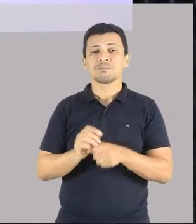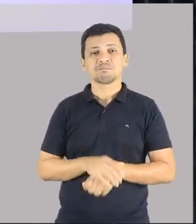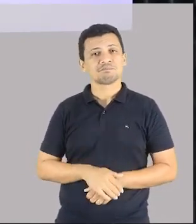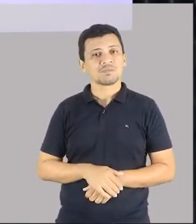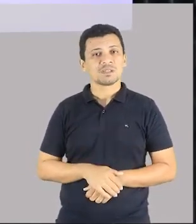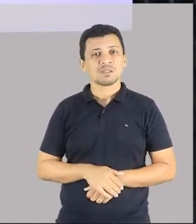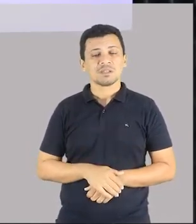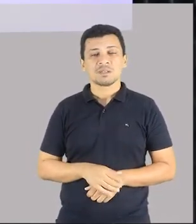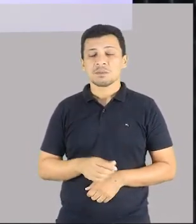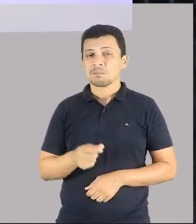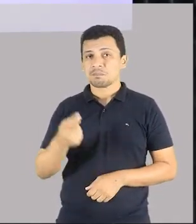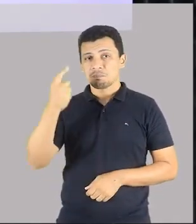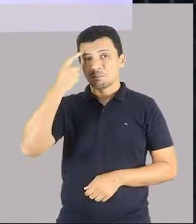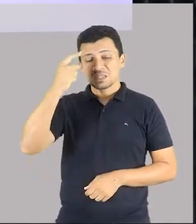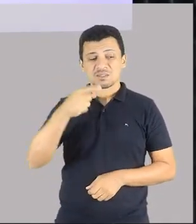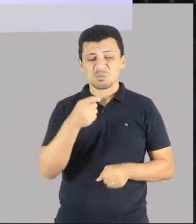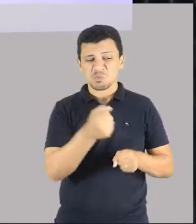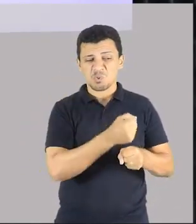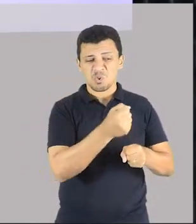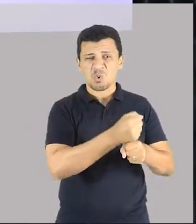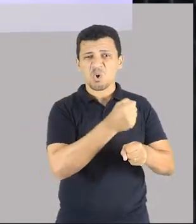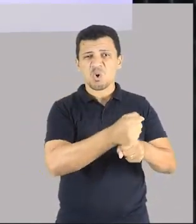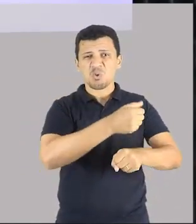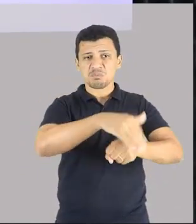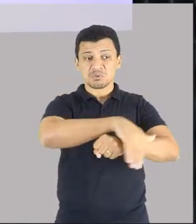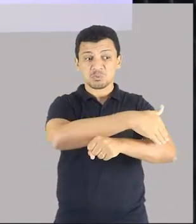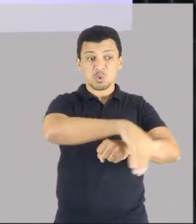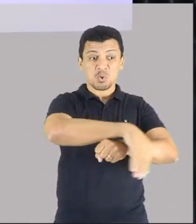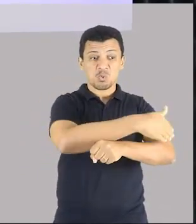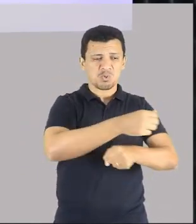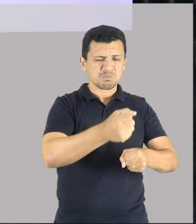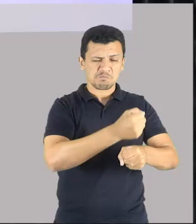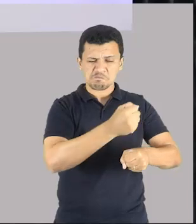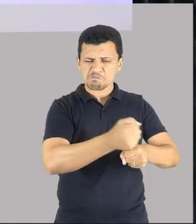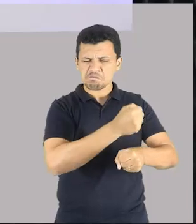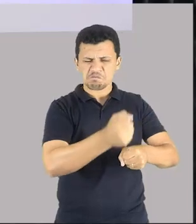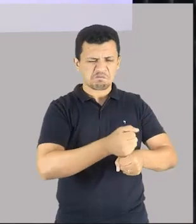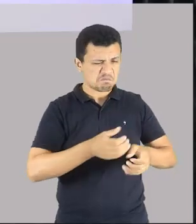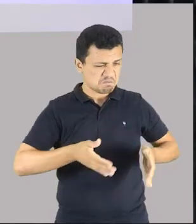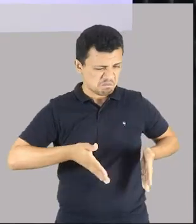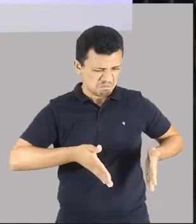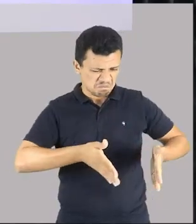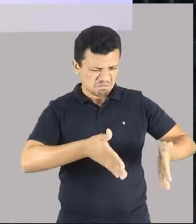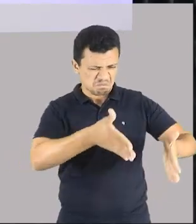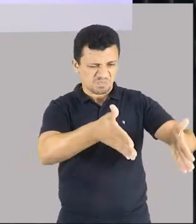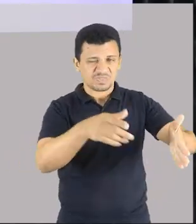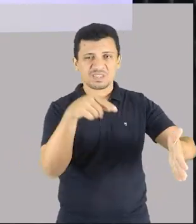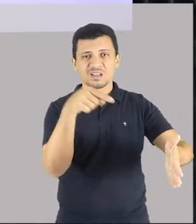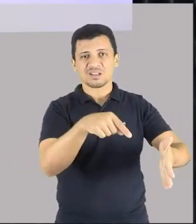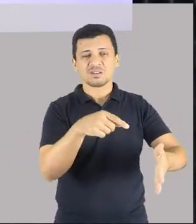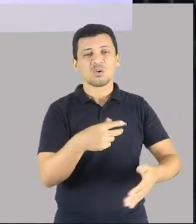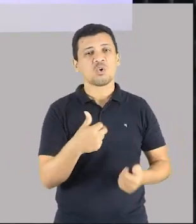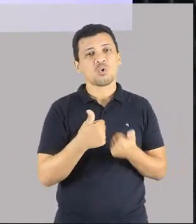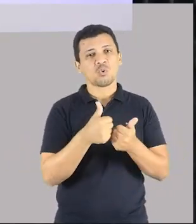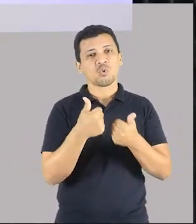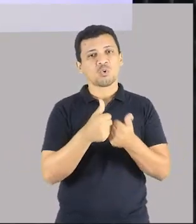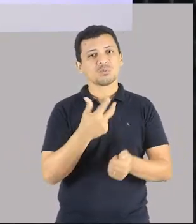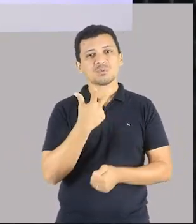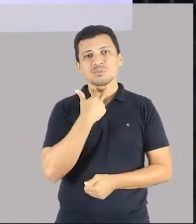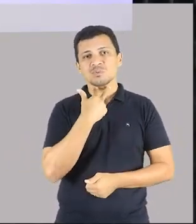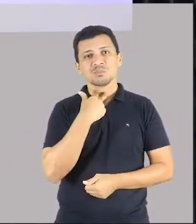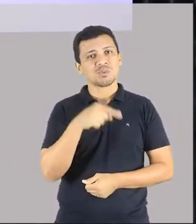se fazendo uma grande obra numa pista da cidade, uma grande obra numa avenida. Então, por ali não vai mais passar a linha de ônibus.